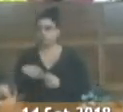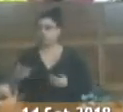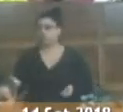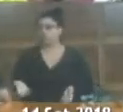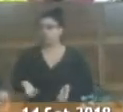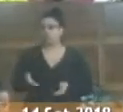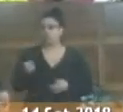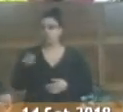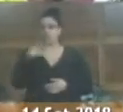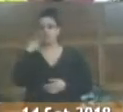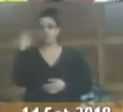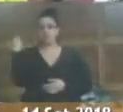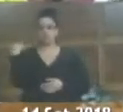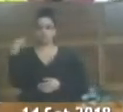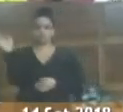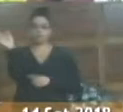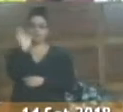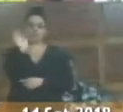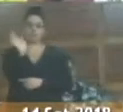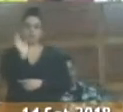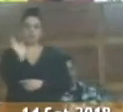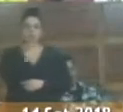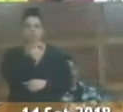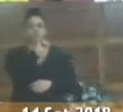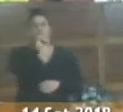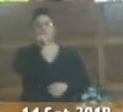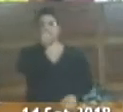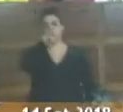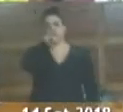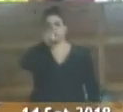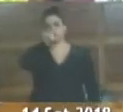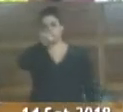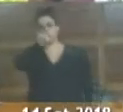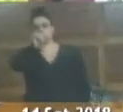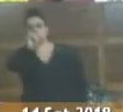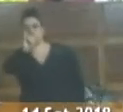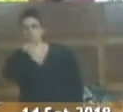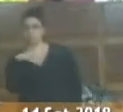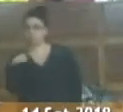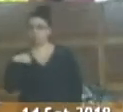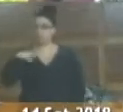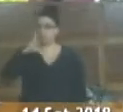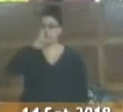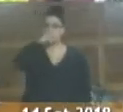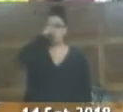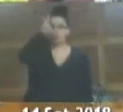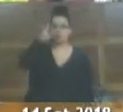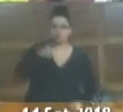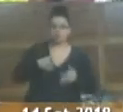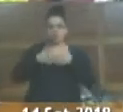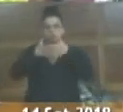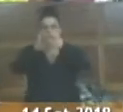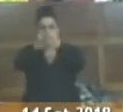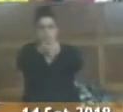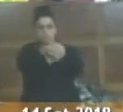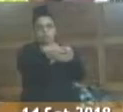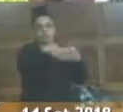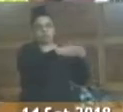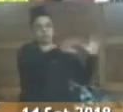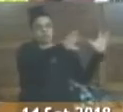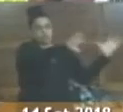Ele falou da faculdade, né, Jundiaí. Jundiaí está uma potência, mas os barcos dele arrastam nossos